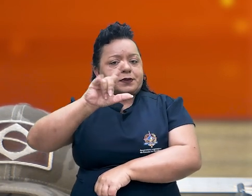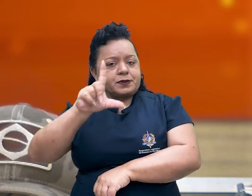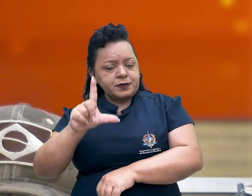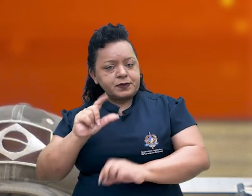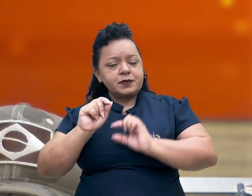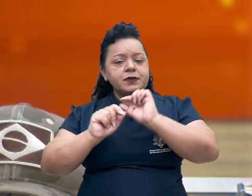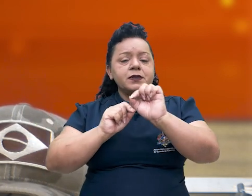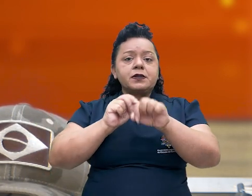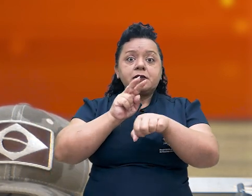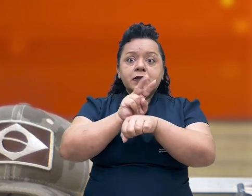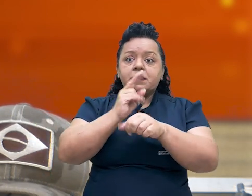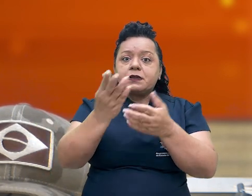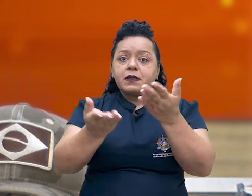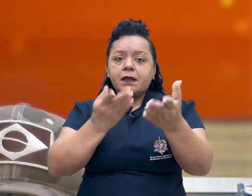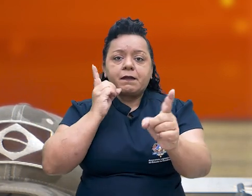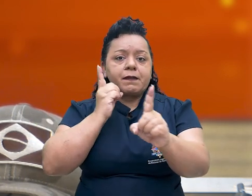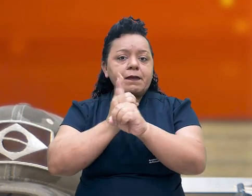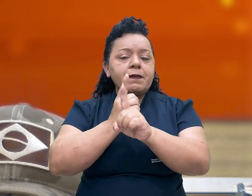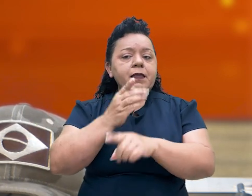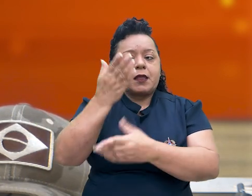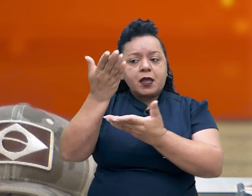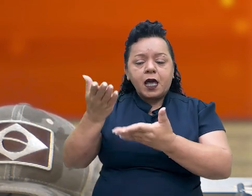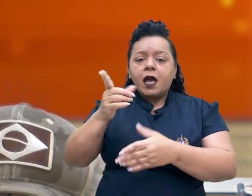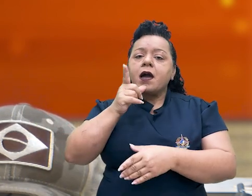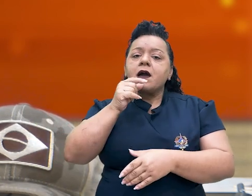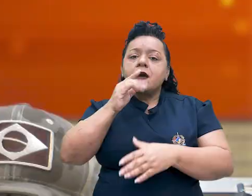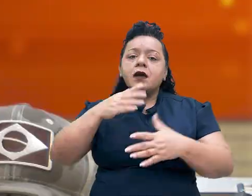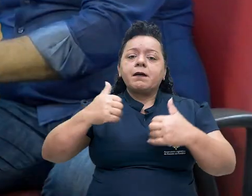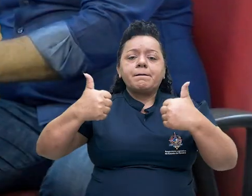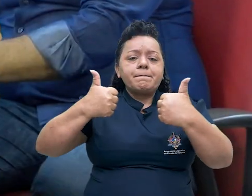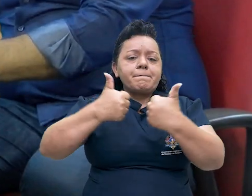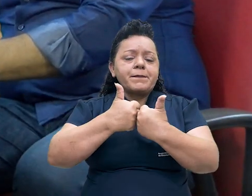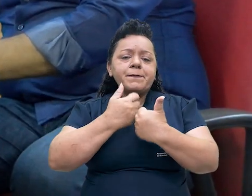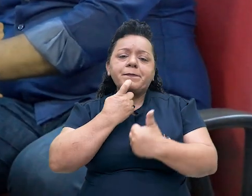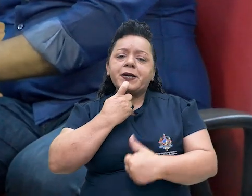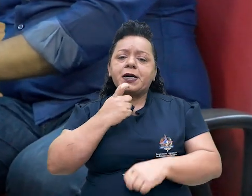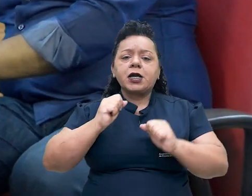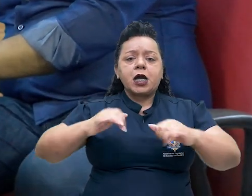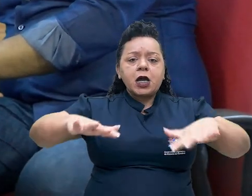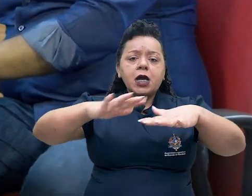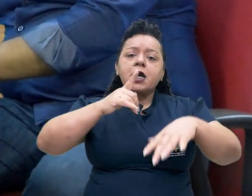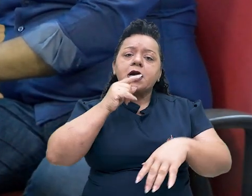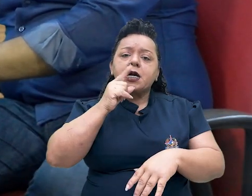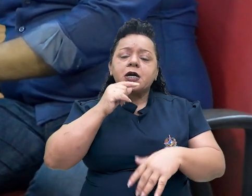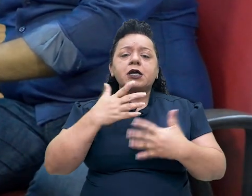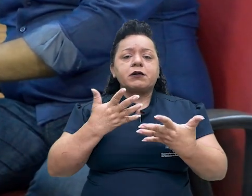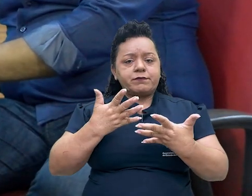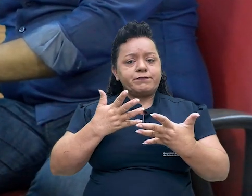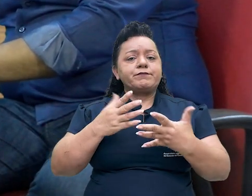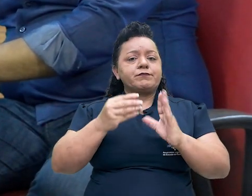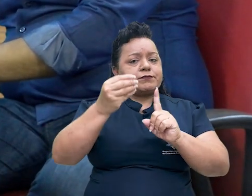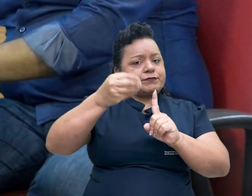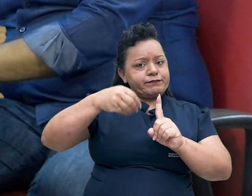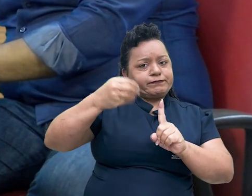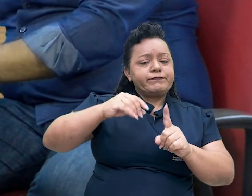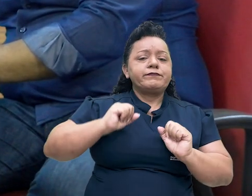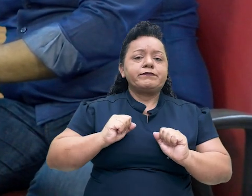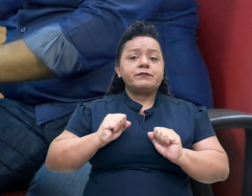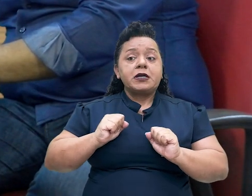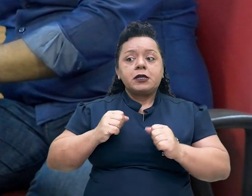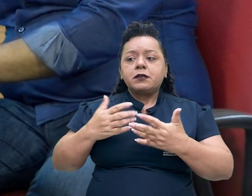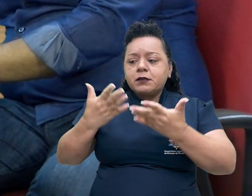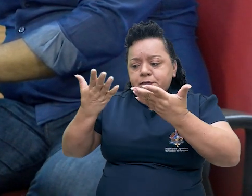poder atender aquele ribeirinho que fica em situações vulneráveis antes de entrar nesse assunto da seca vamos falar um pouquinho sobre essa